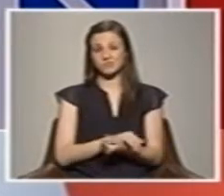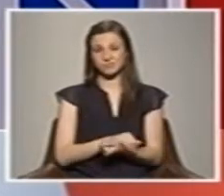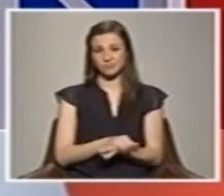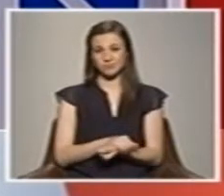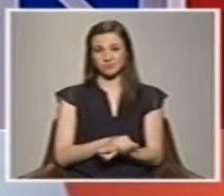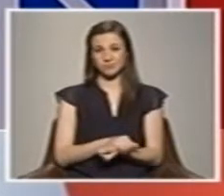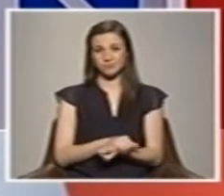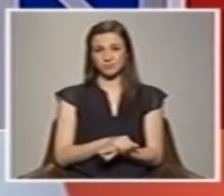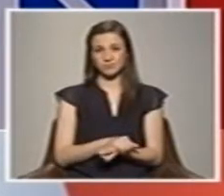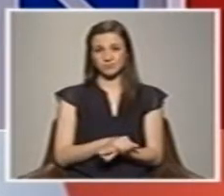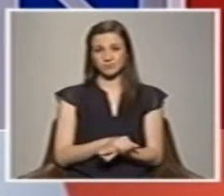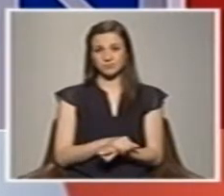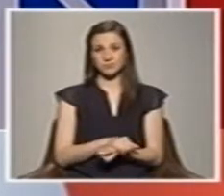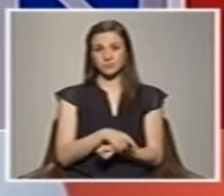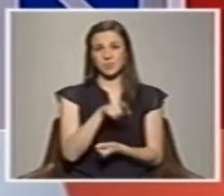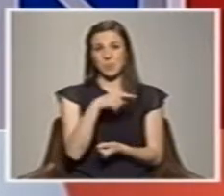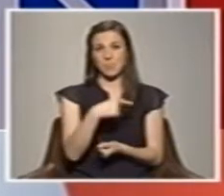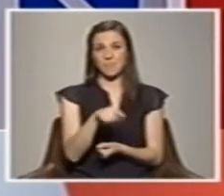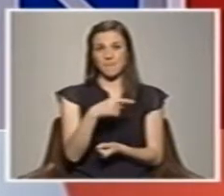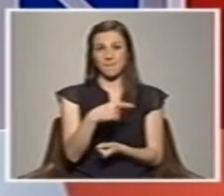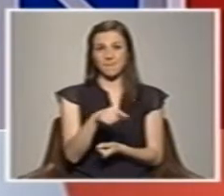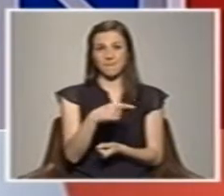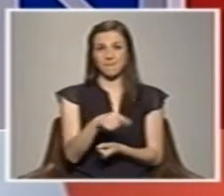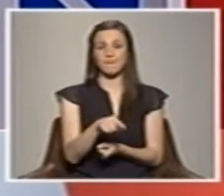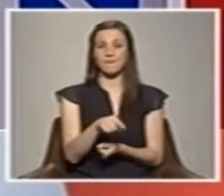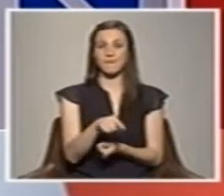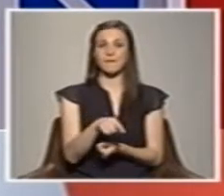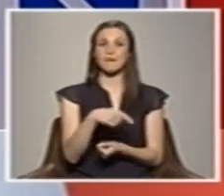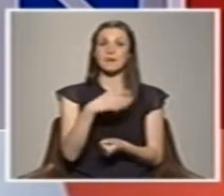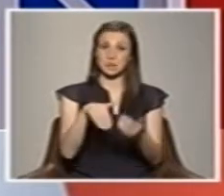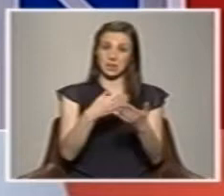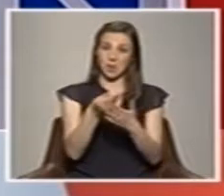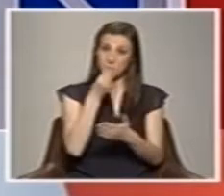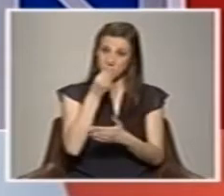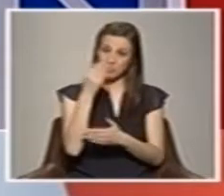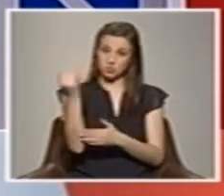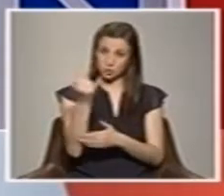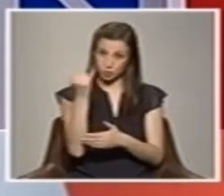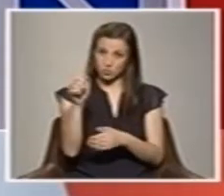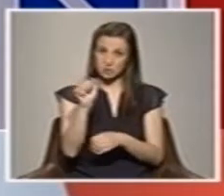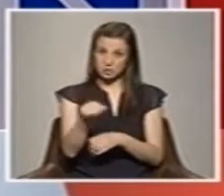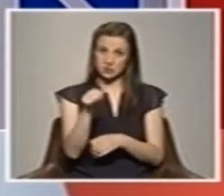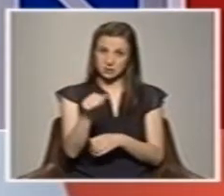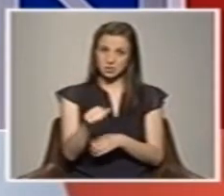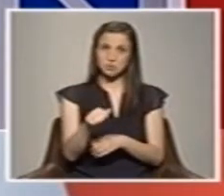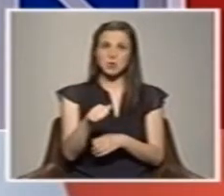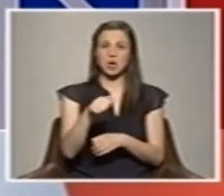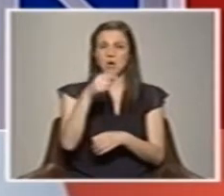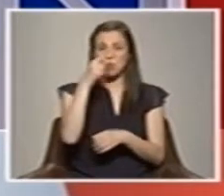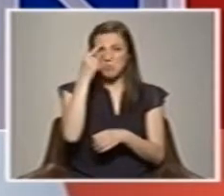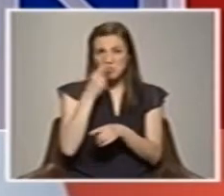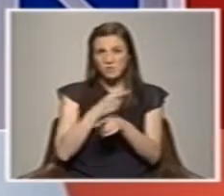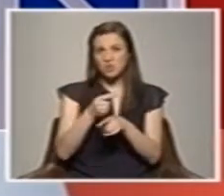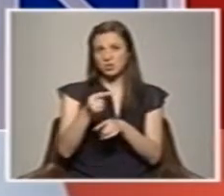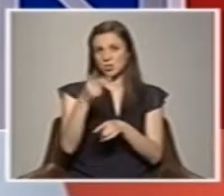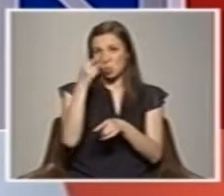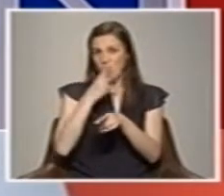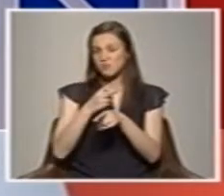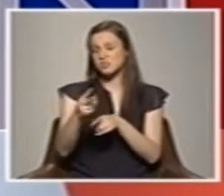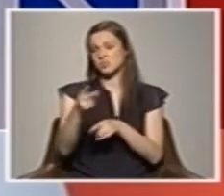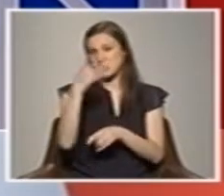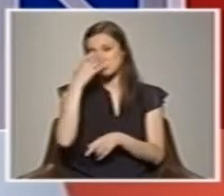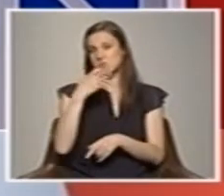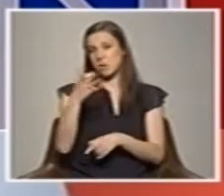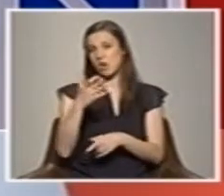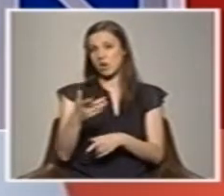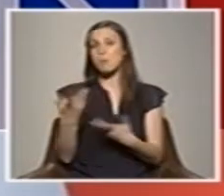E sei que há encaminhamento de muitas sobras para instituições, só que é assim, vão uma vez ou duas por semana, enquanto que o desperdício é